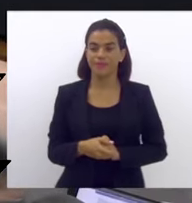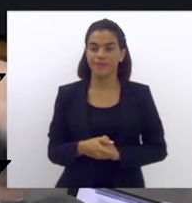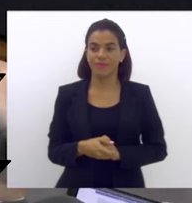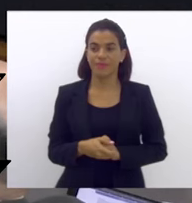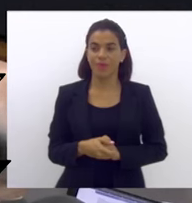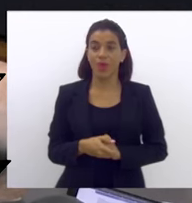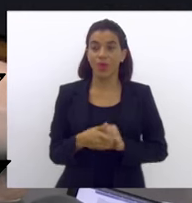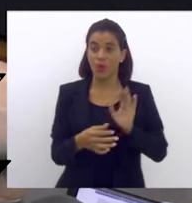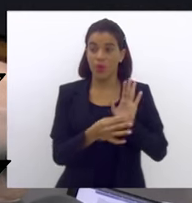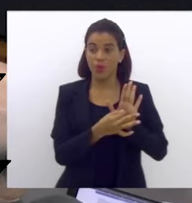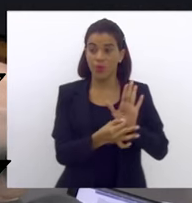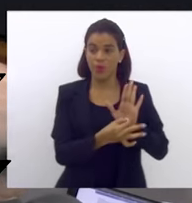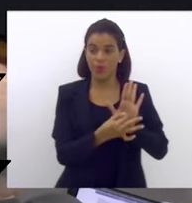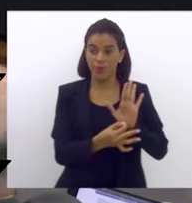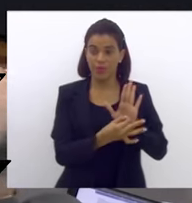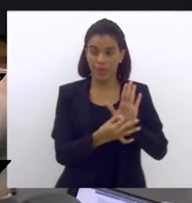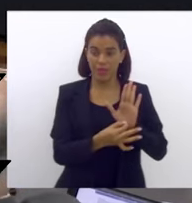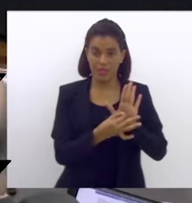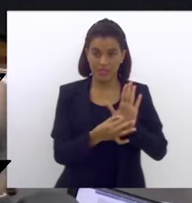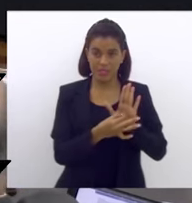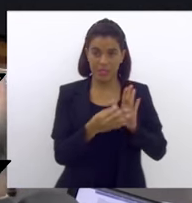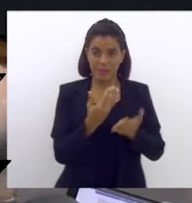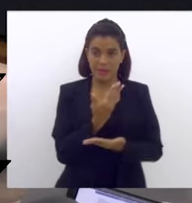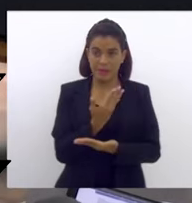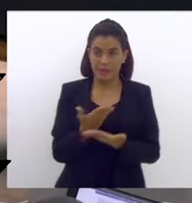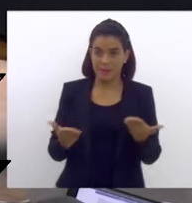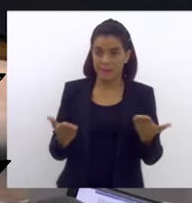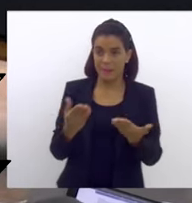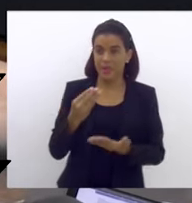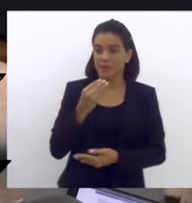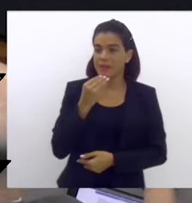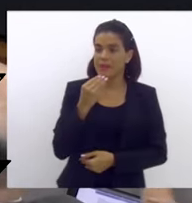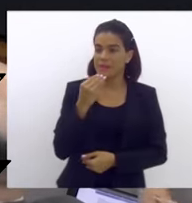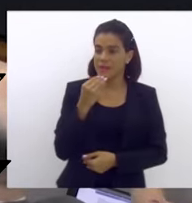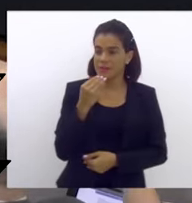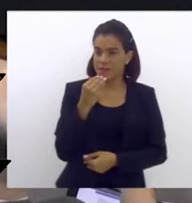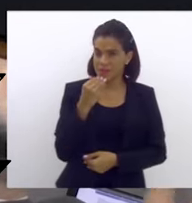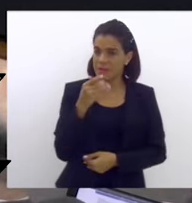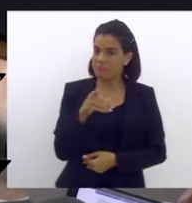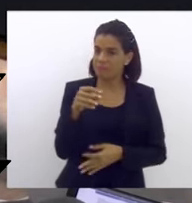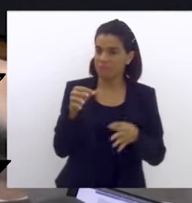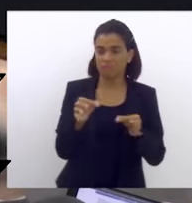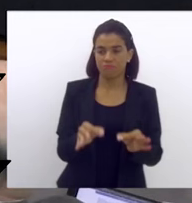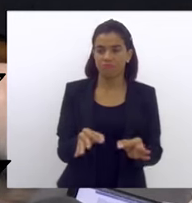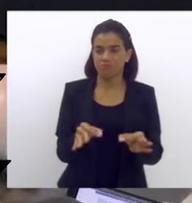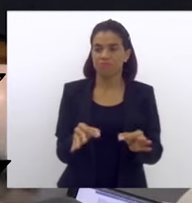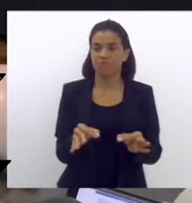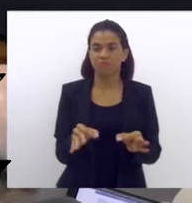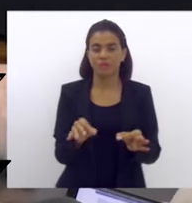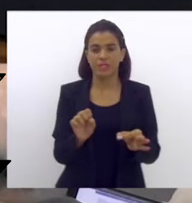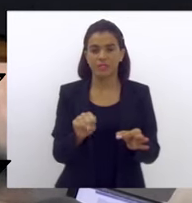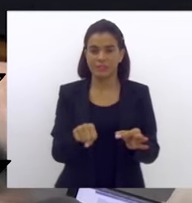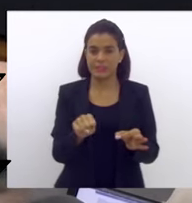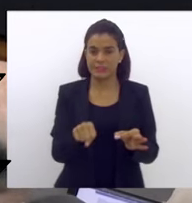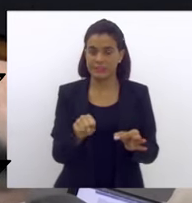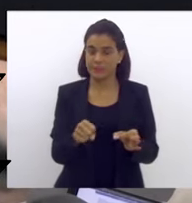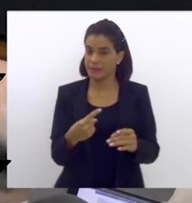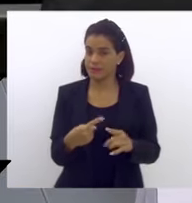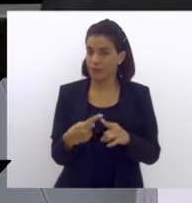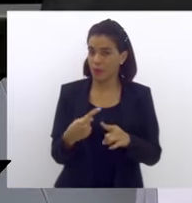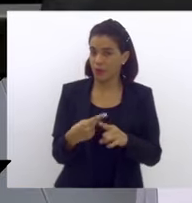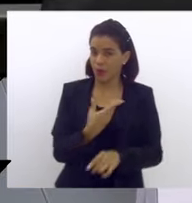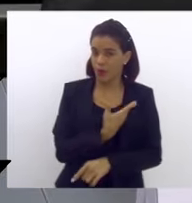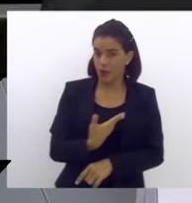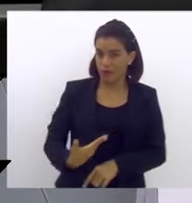seu parecer da perda de oportunidade ele tá correto até porque o